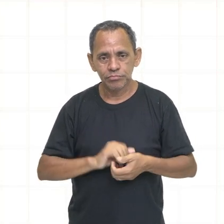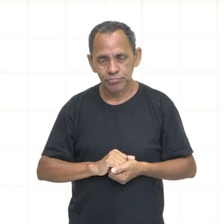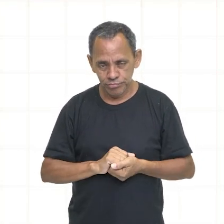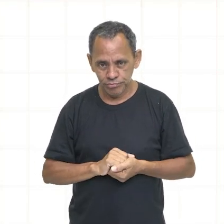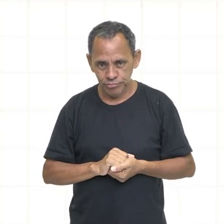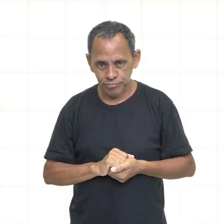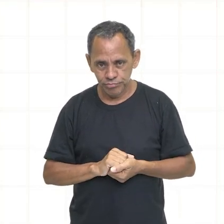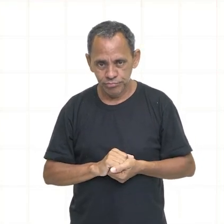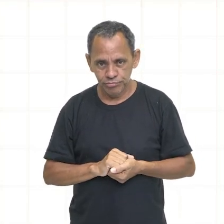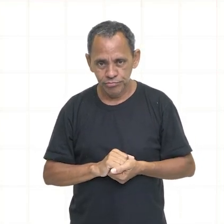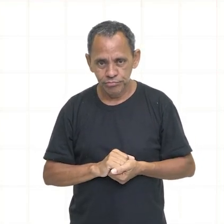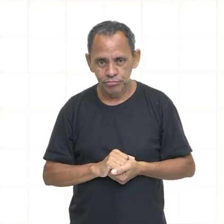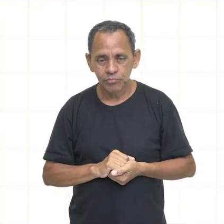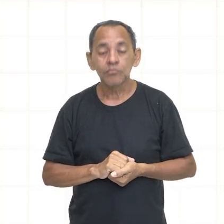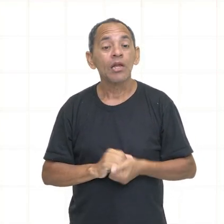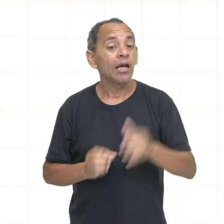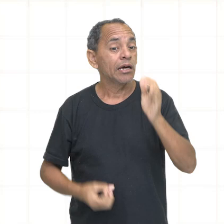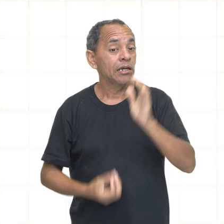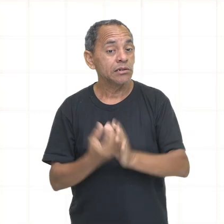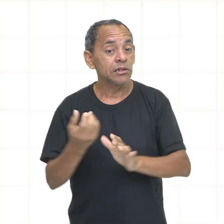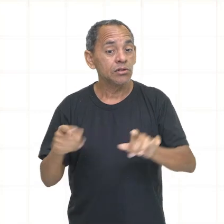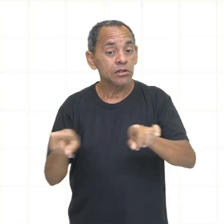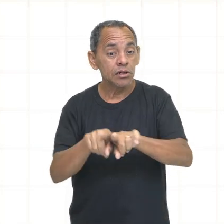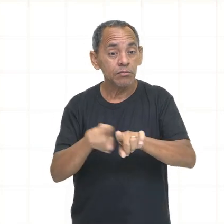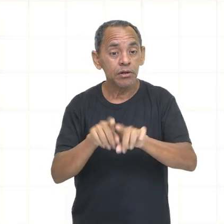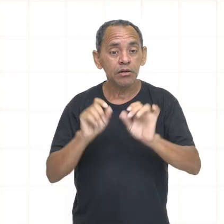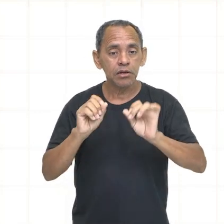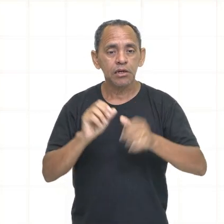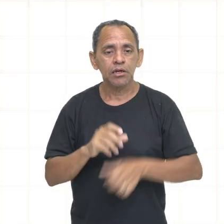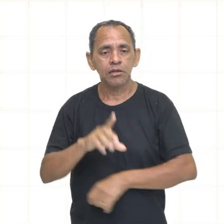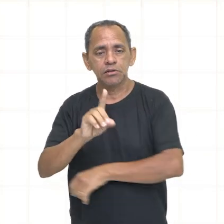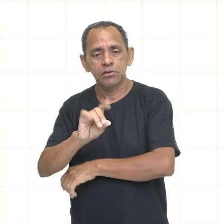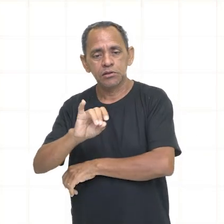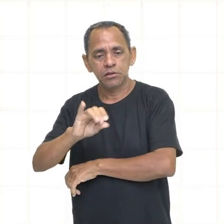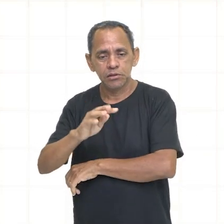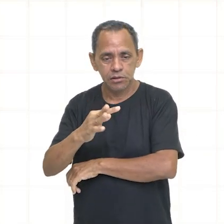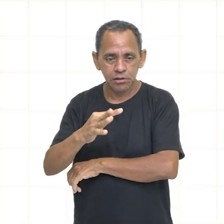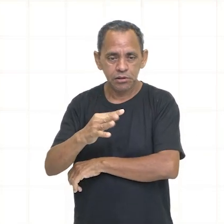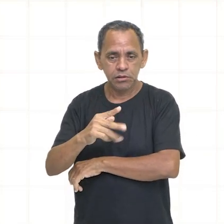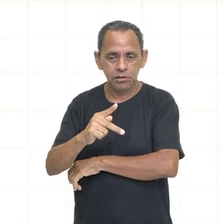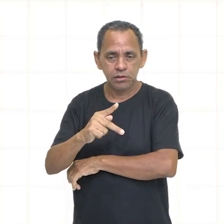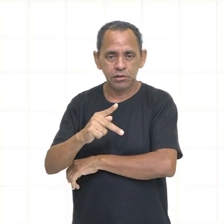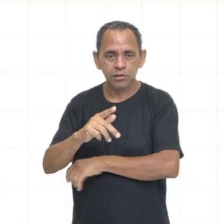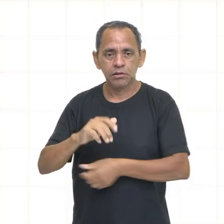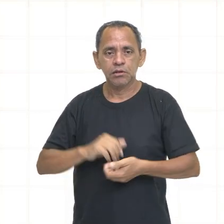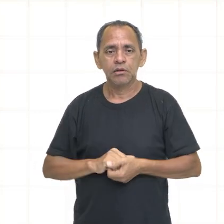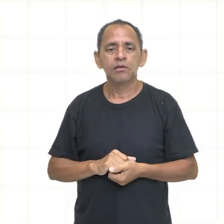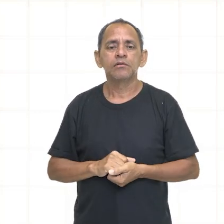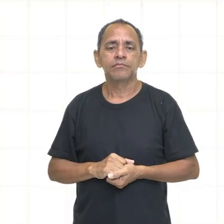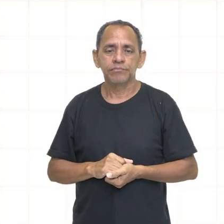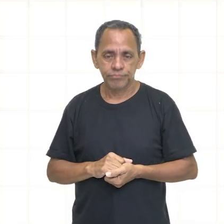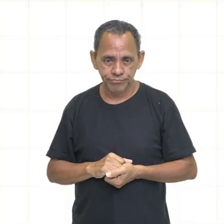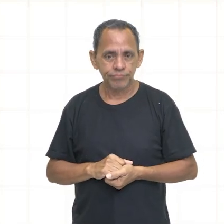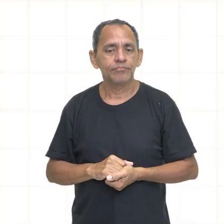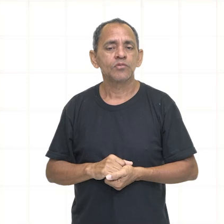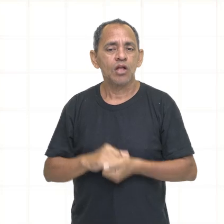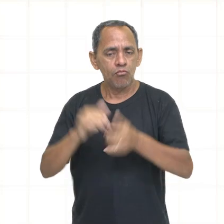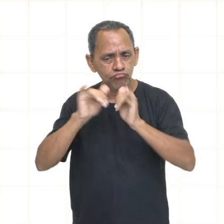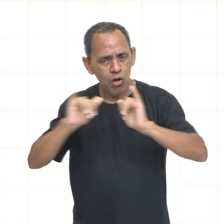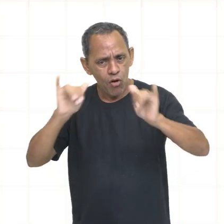Houve também a criação do DIP. O que seria esse DIP, tá, gente? O Departamento de